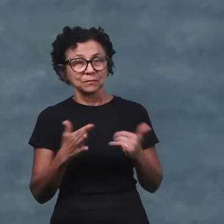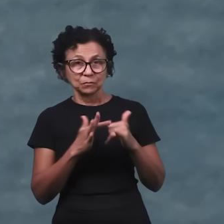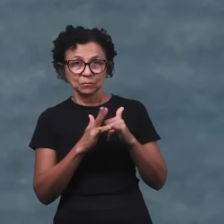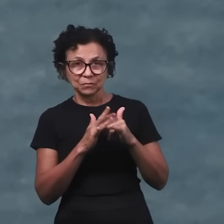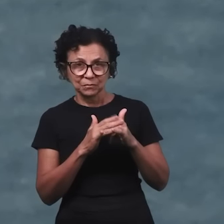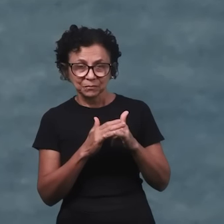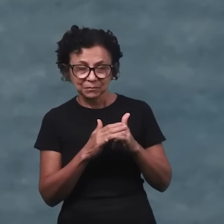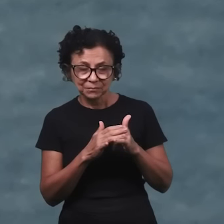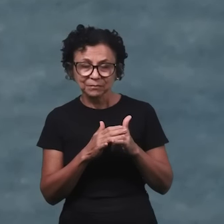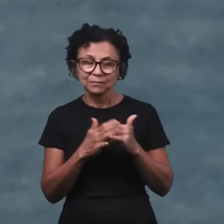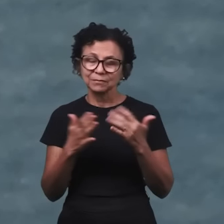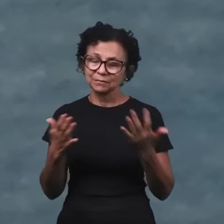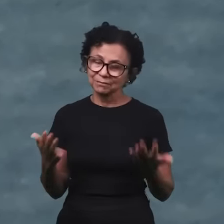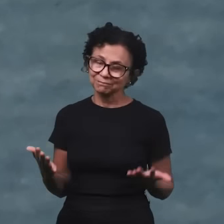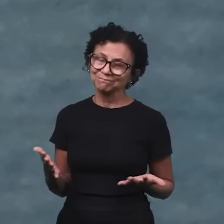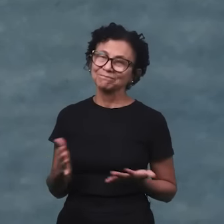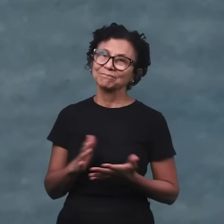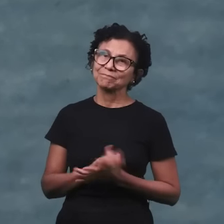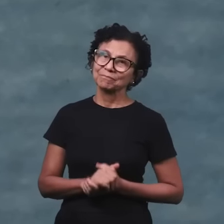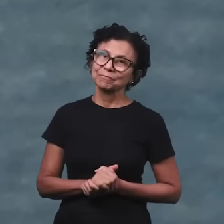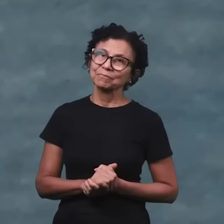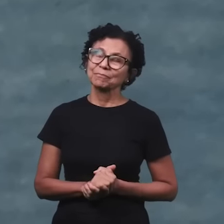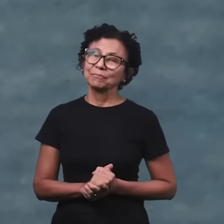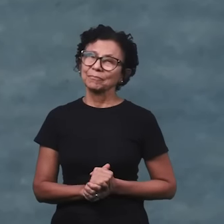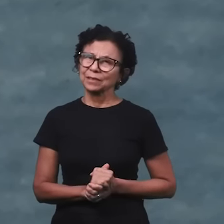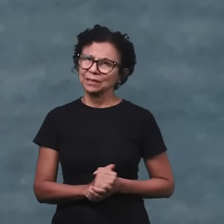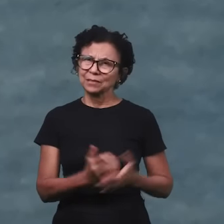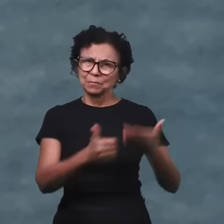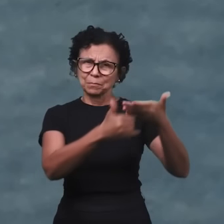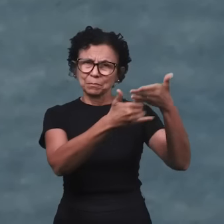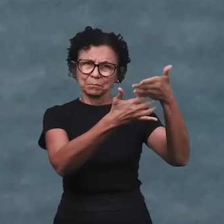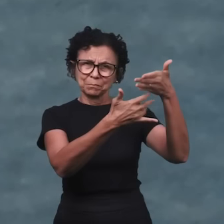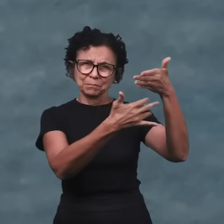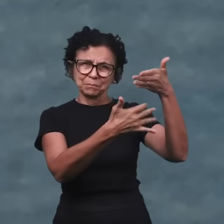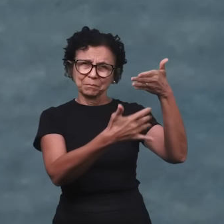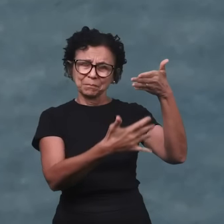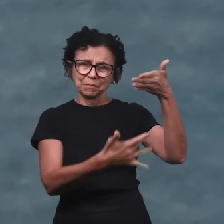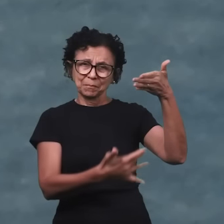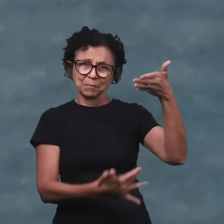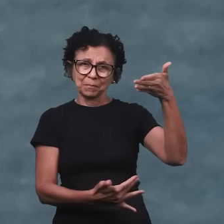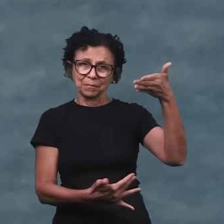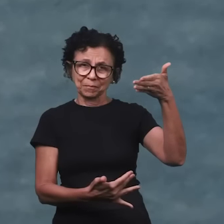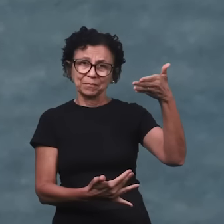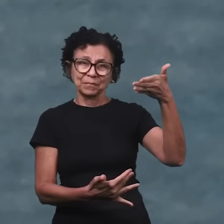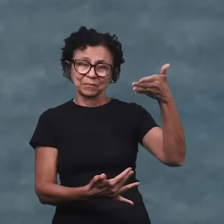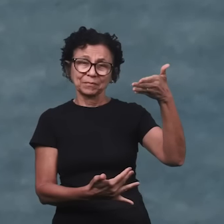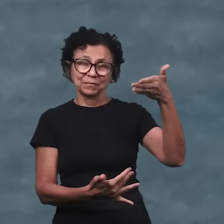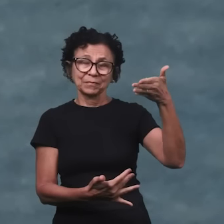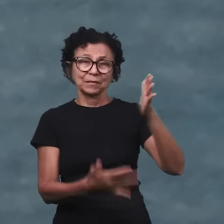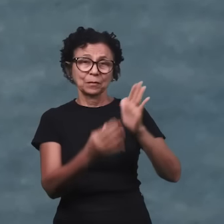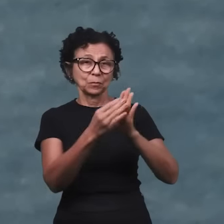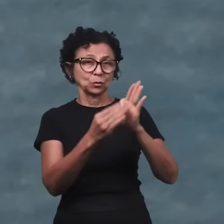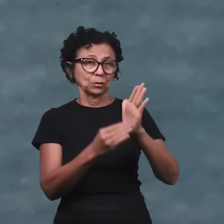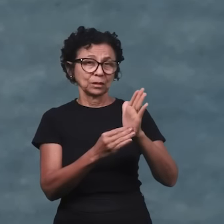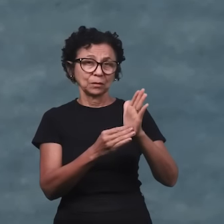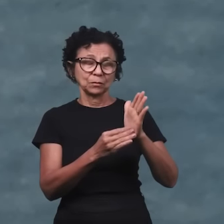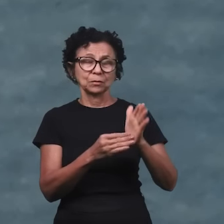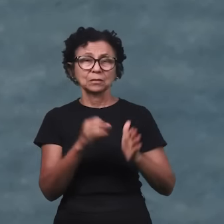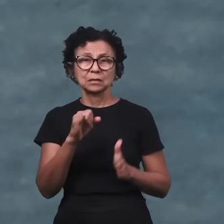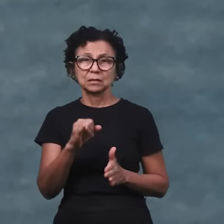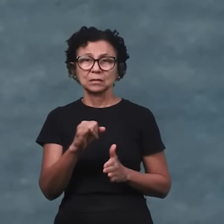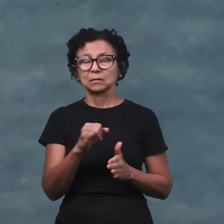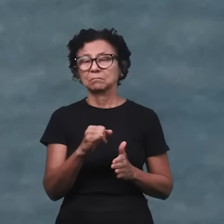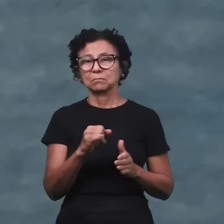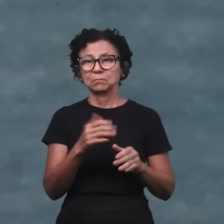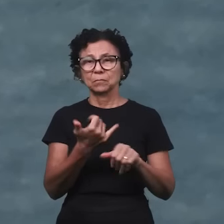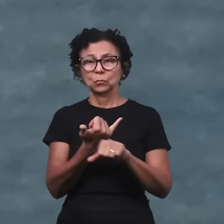no YouTube, você sabe que há uma sequência de conteúdos que são disponibilizados. Se você estiver nos assistindo pelo canal